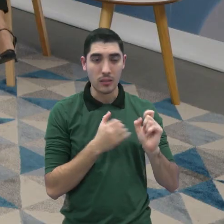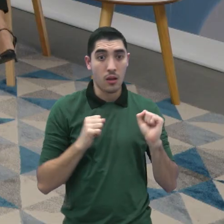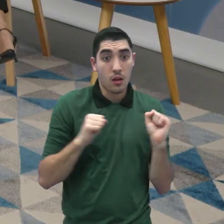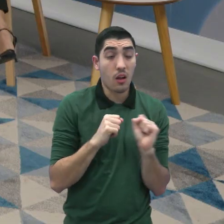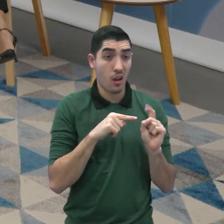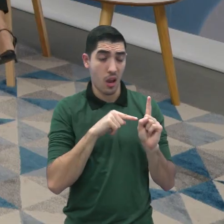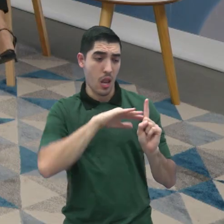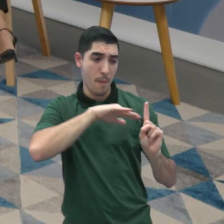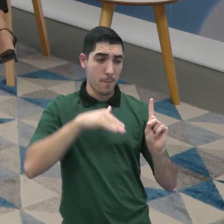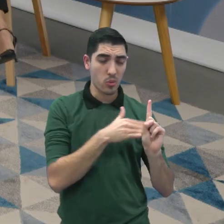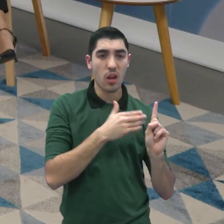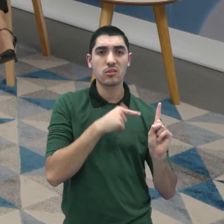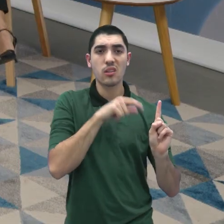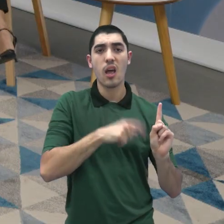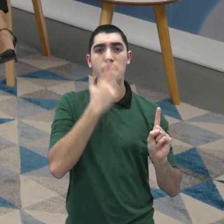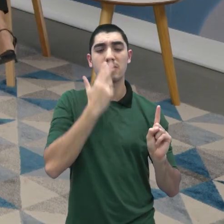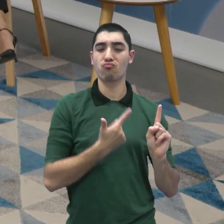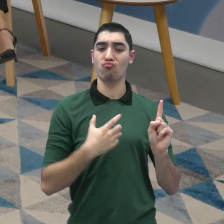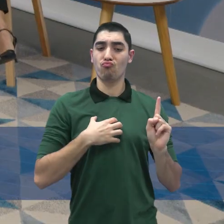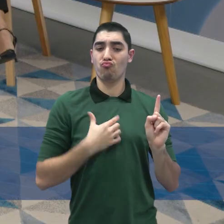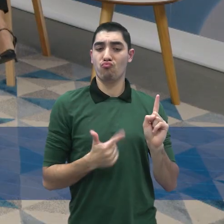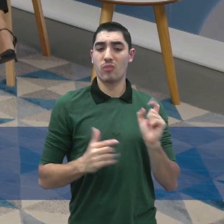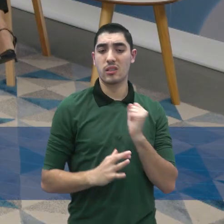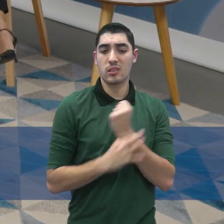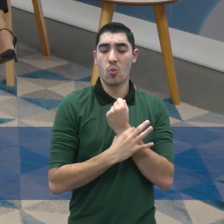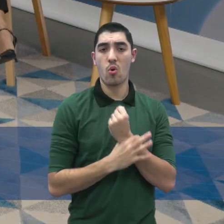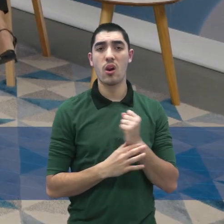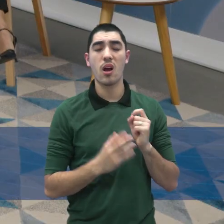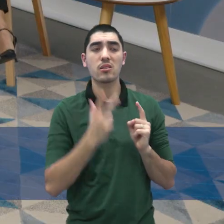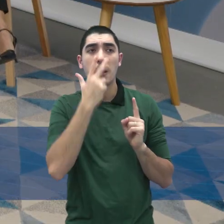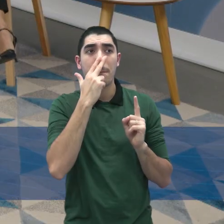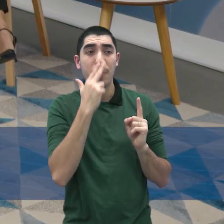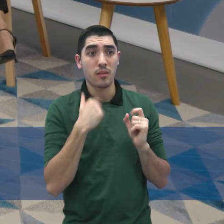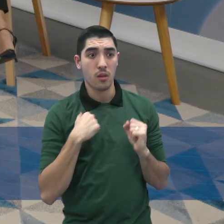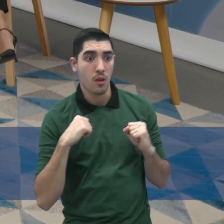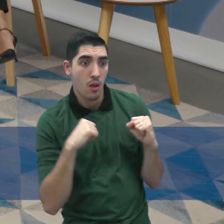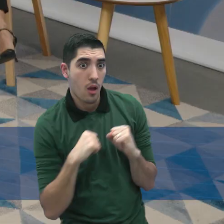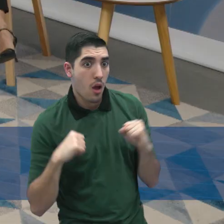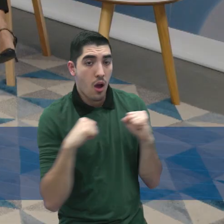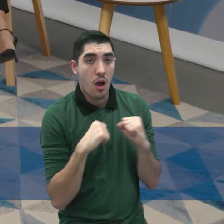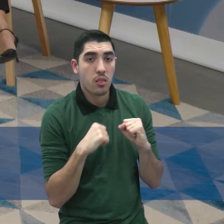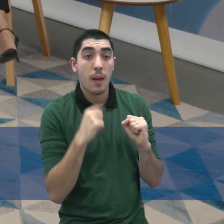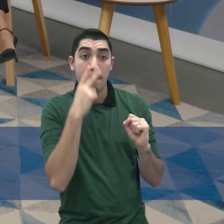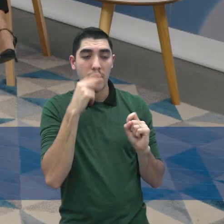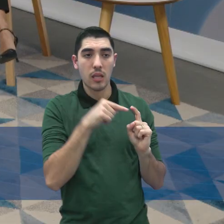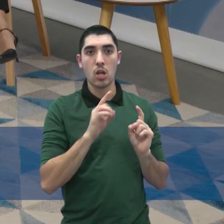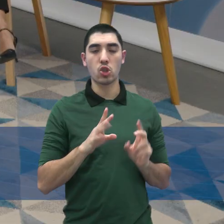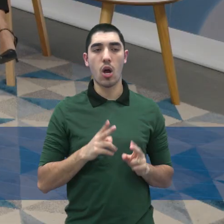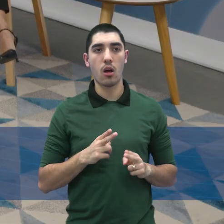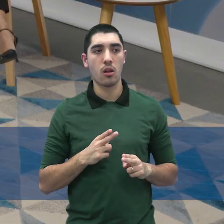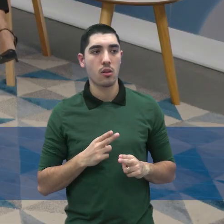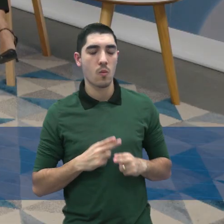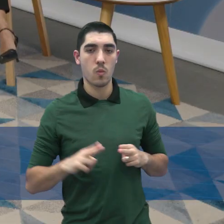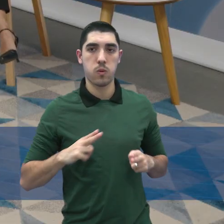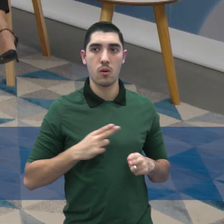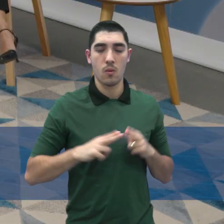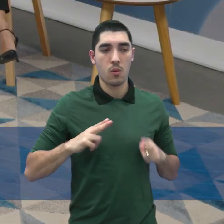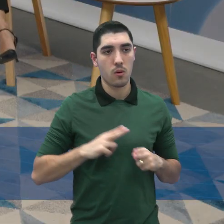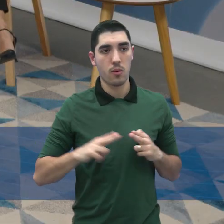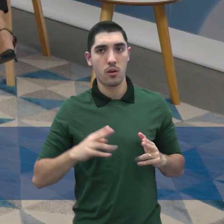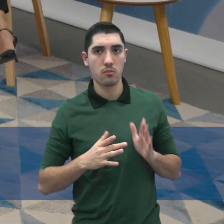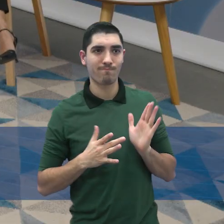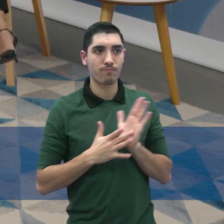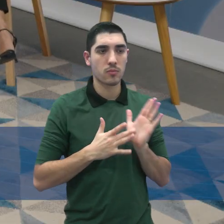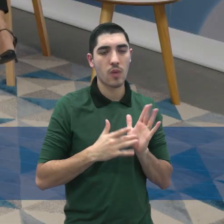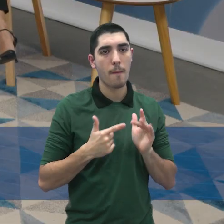muito inseguro? Ele serviria para mascarar, de repente, uma insegurança ou faltas que todos nós